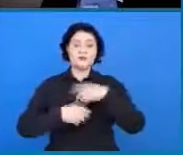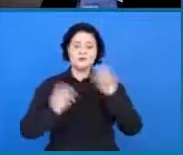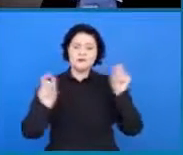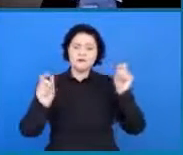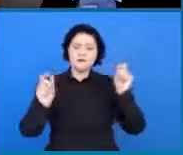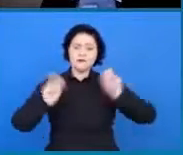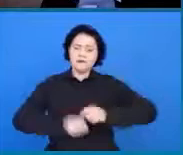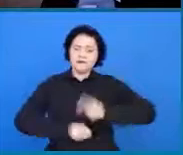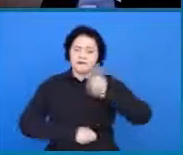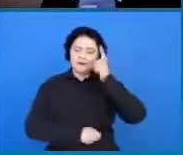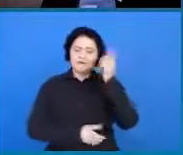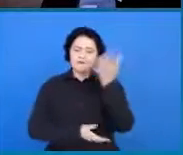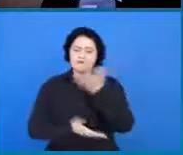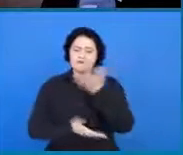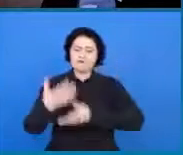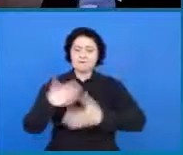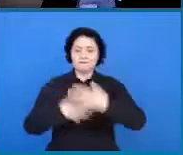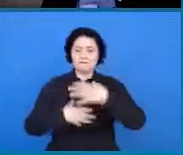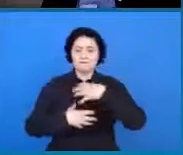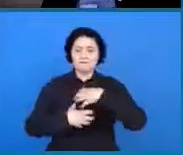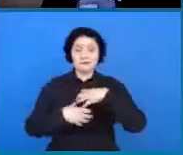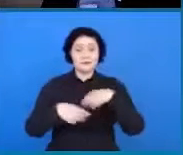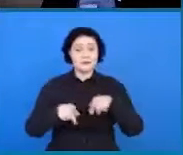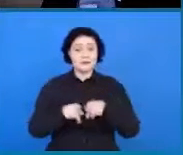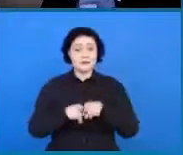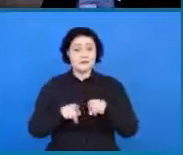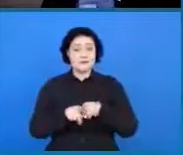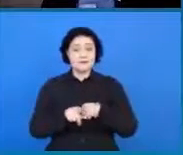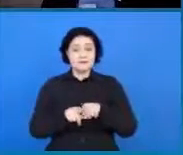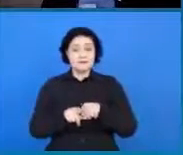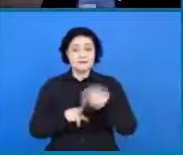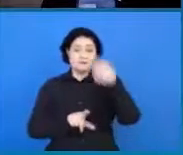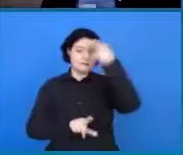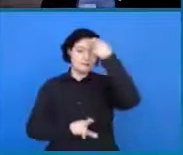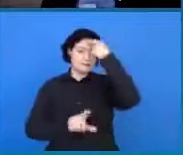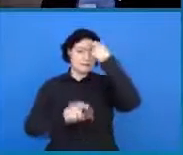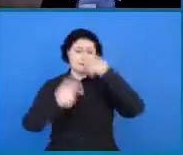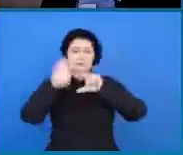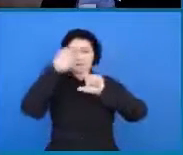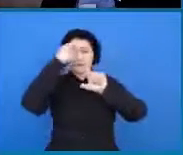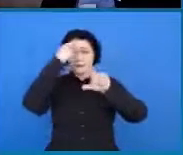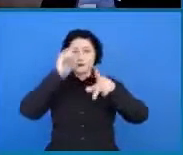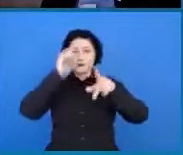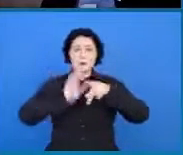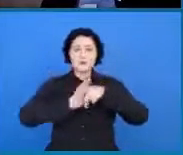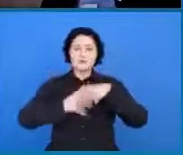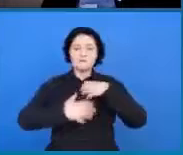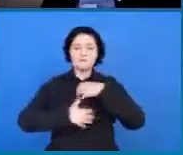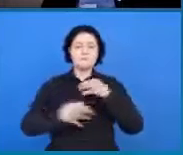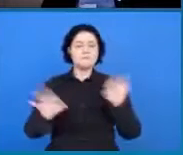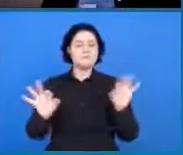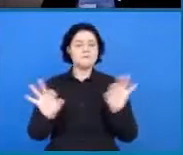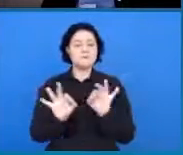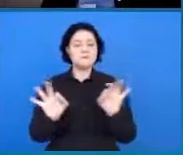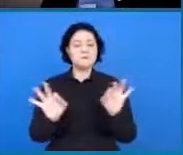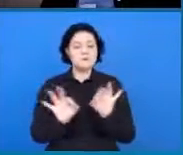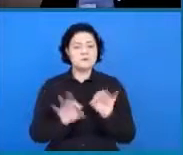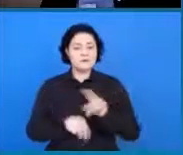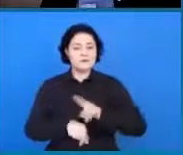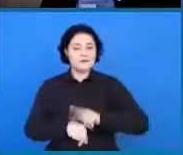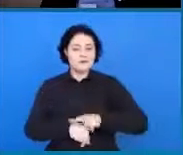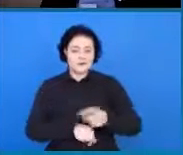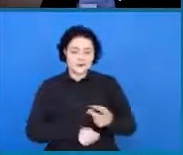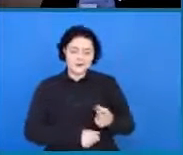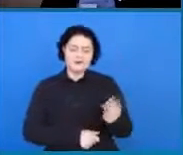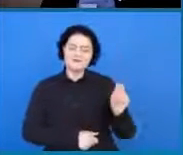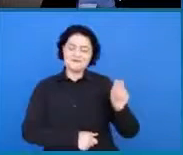suficientemente envolvente que tirasse sua mente e sua emoção do desconforto que enfrentava pelo tempo